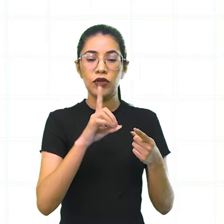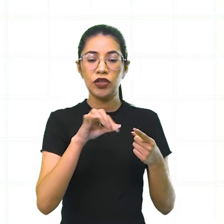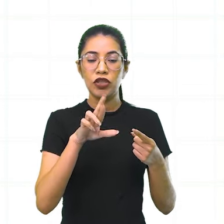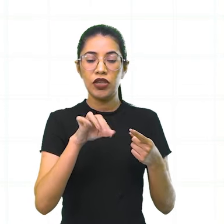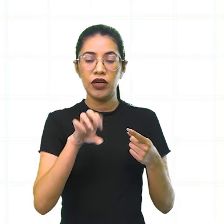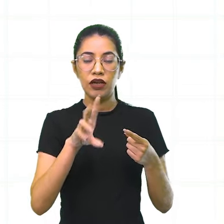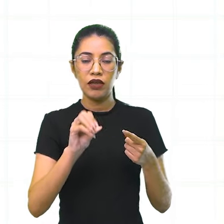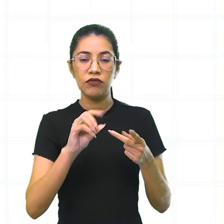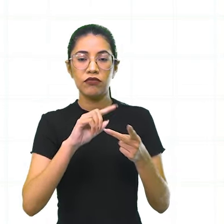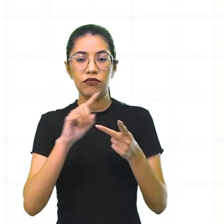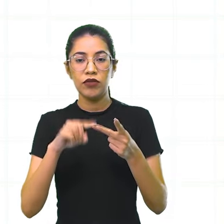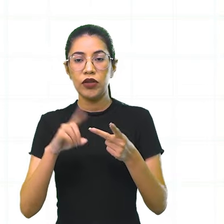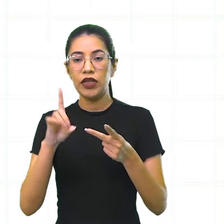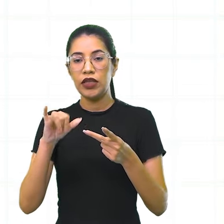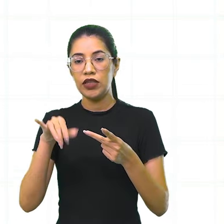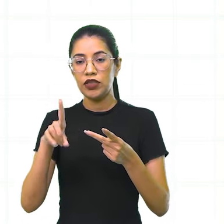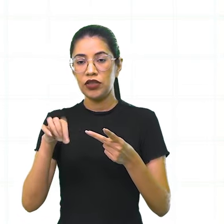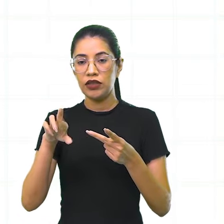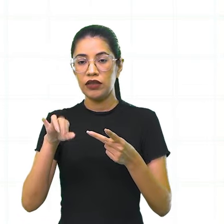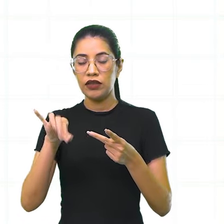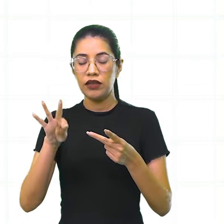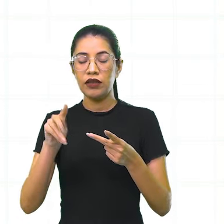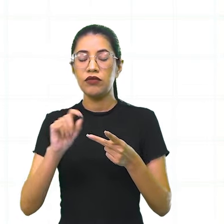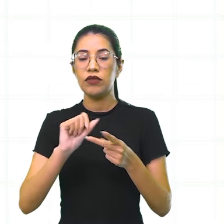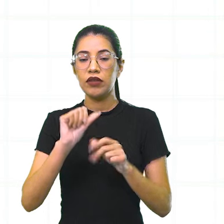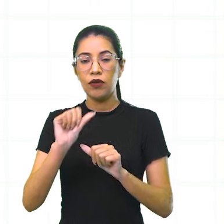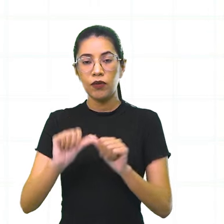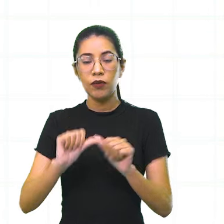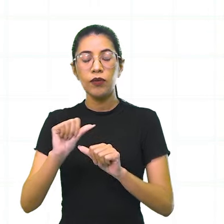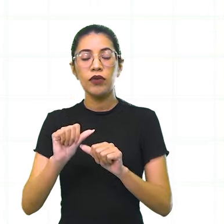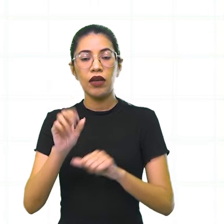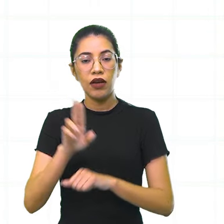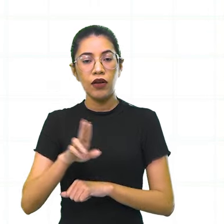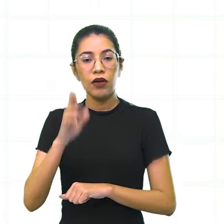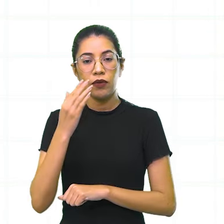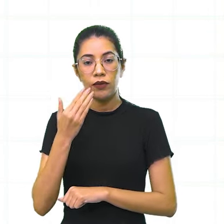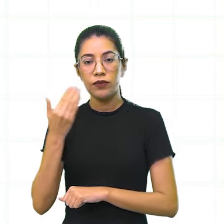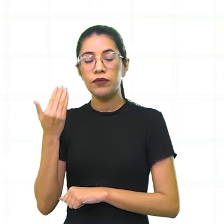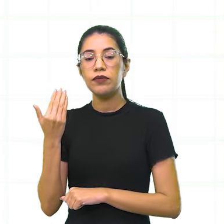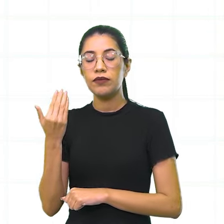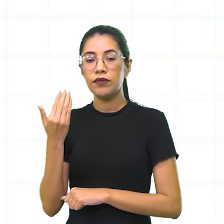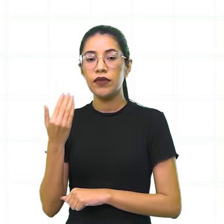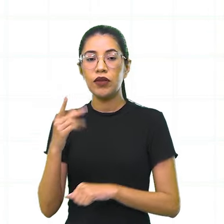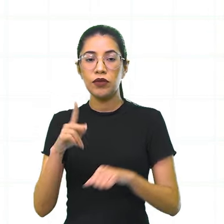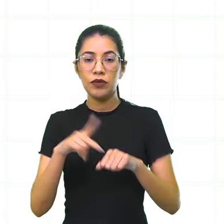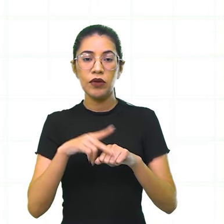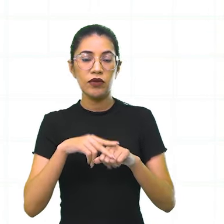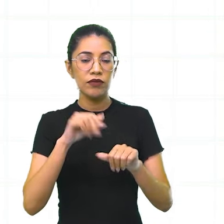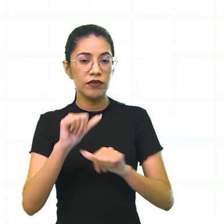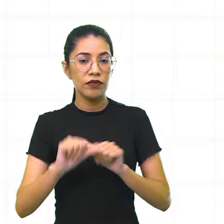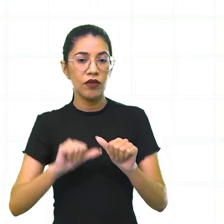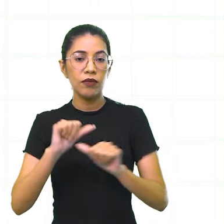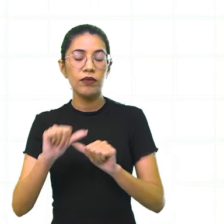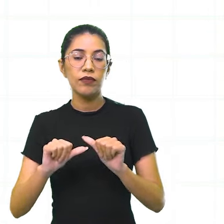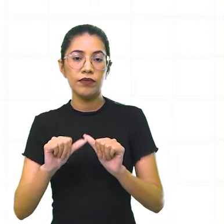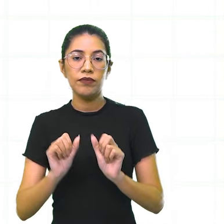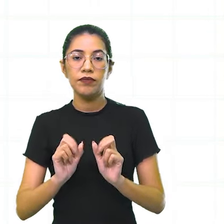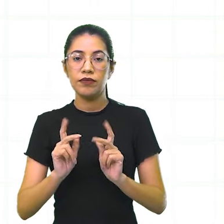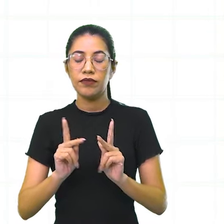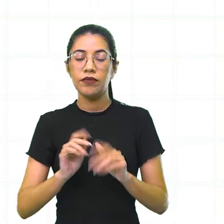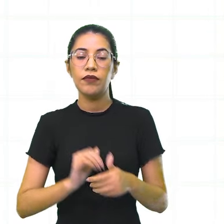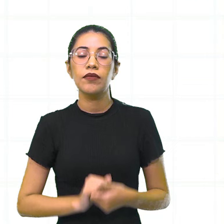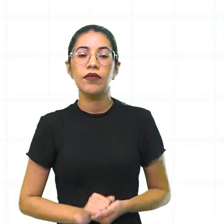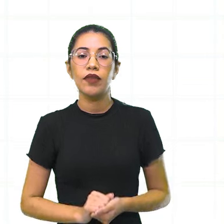direto para discurso indireto, nós vamos passar por essas mudanças, tá bom? Nós